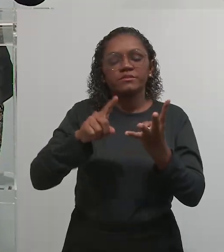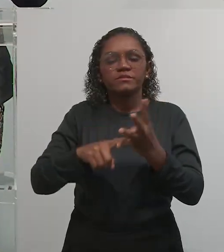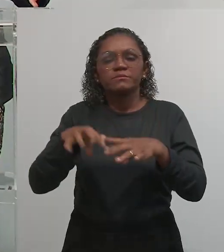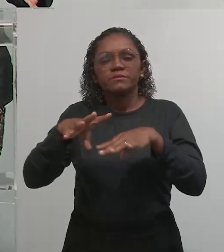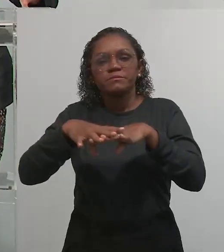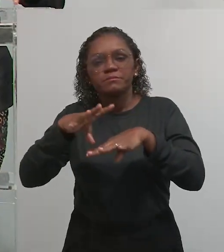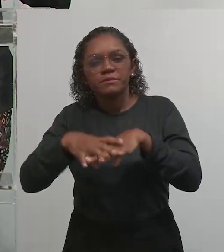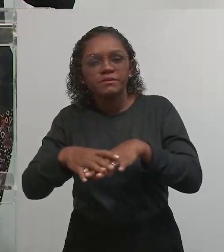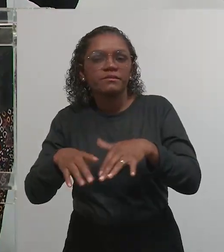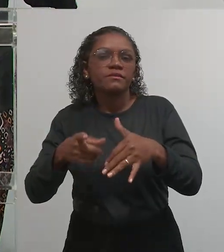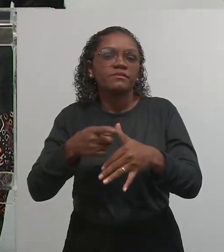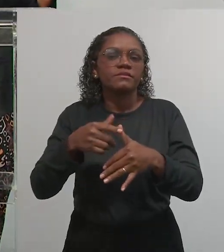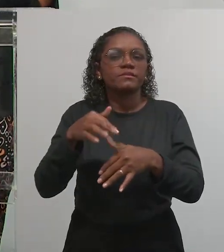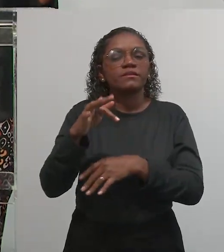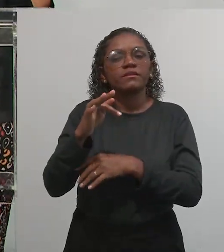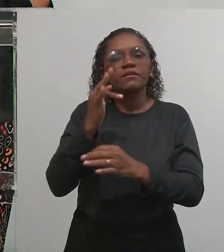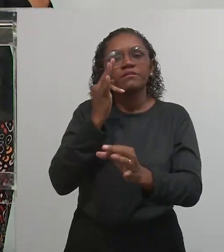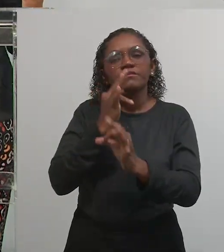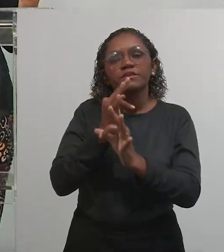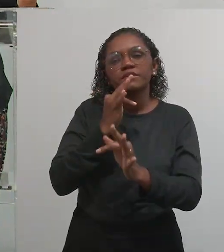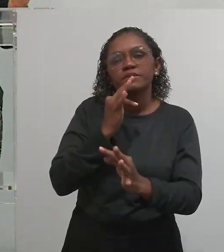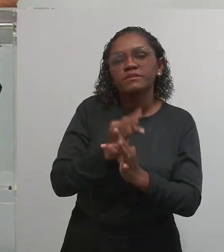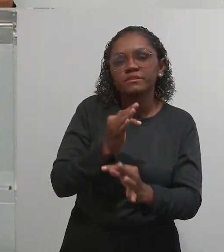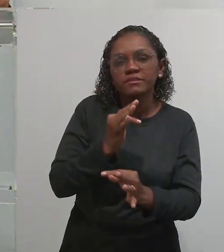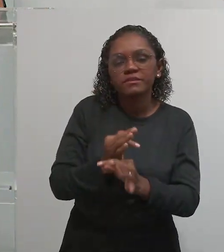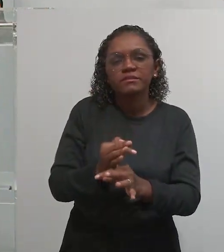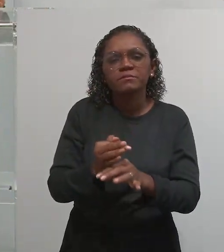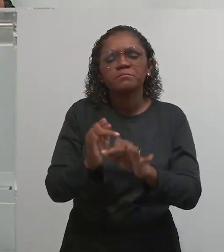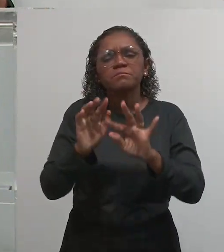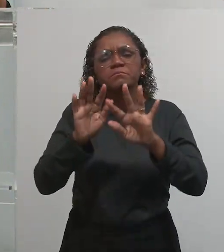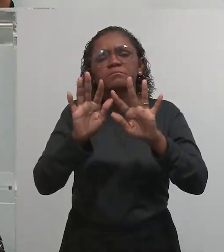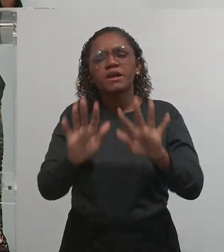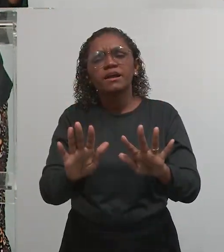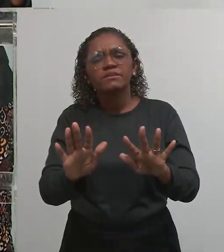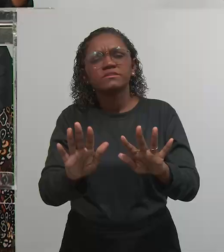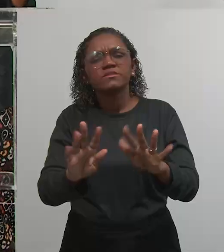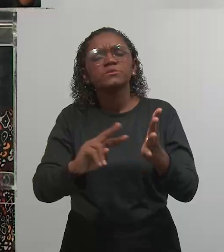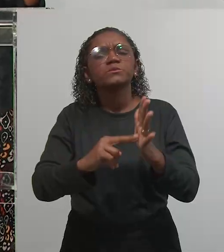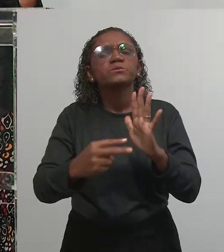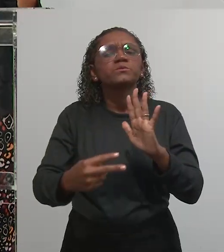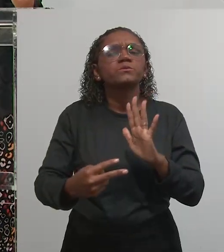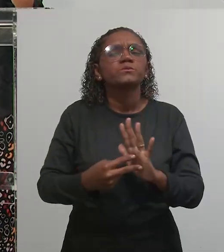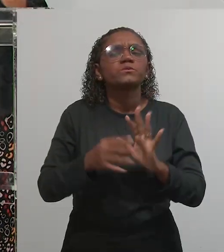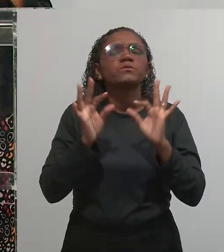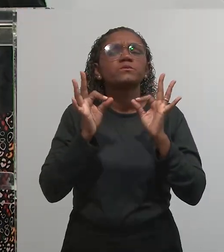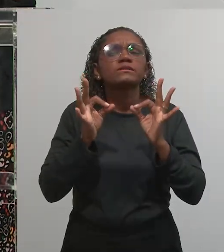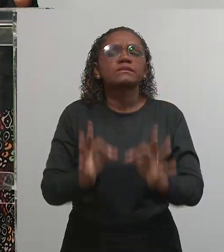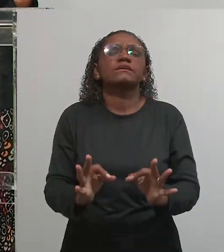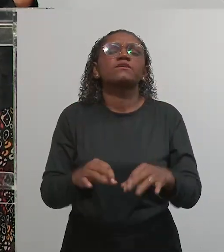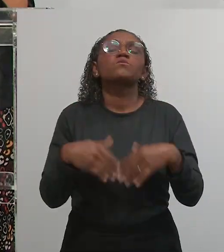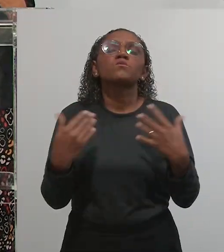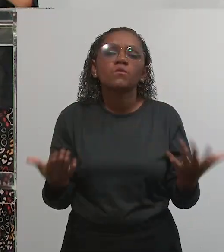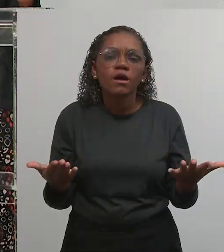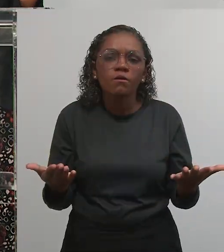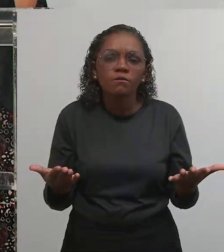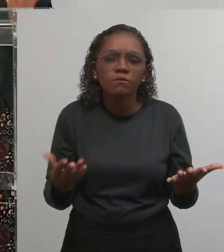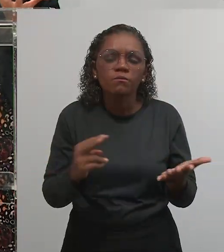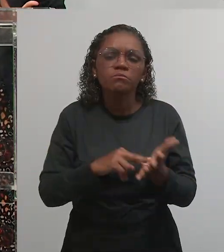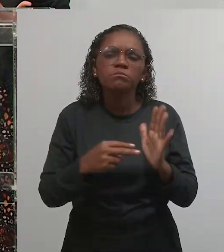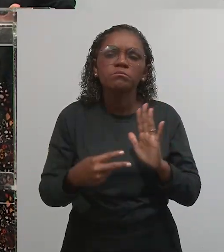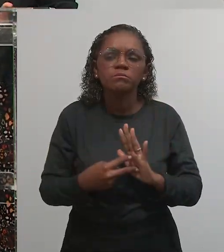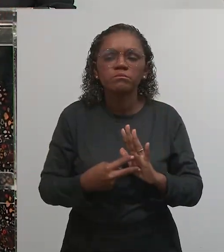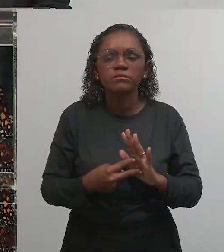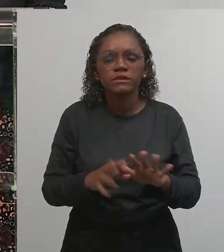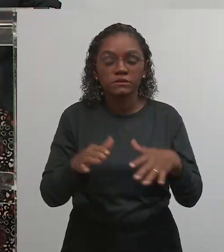matemática, da física. Então, o que quer dizer mesmo essa palavra epistemologia? A epistemologia, ela